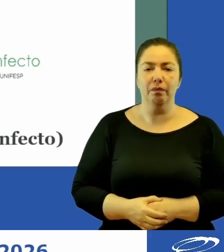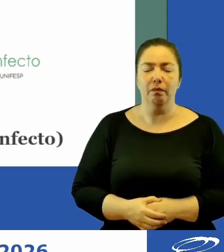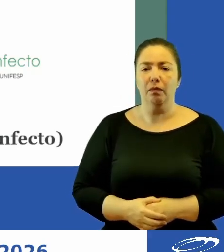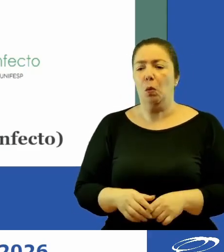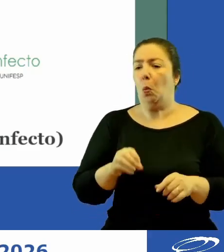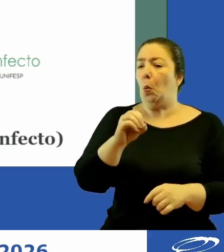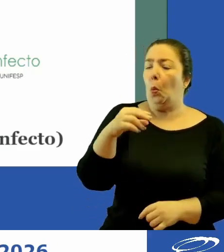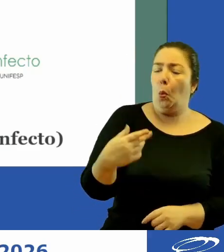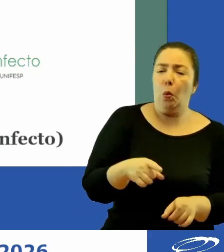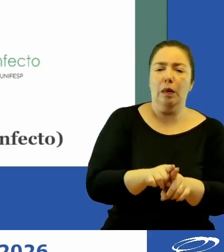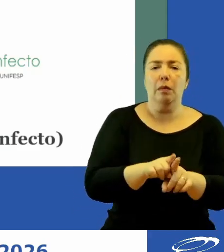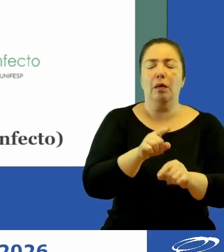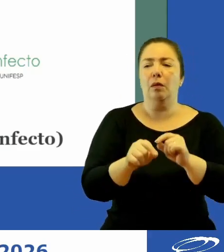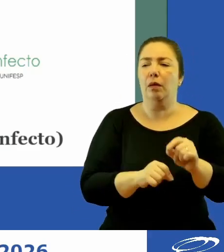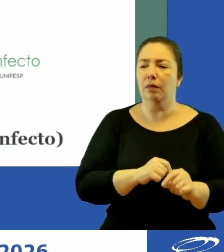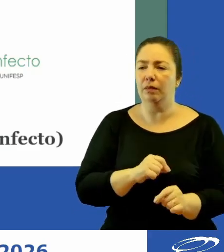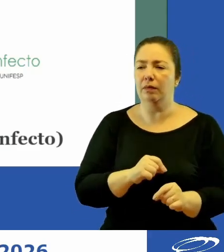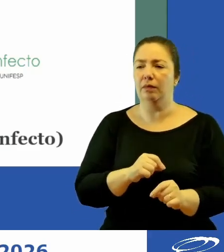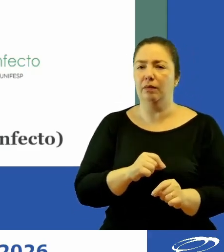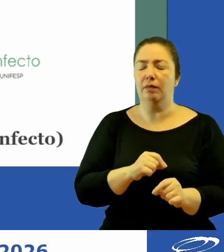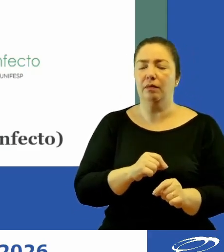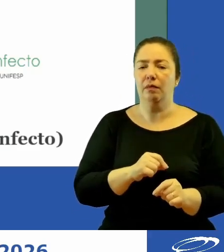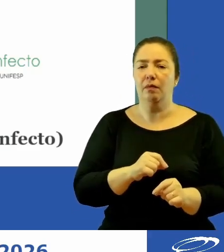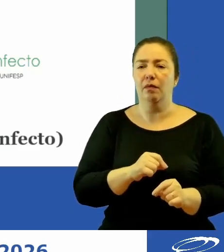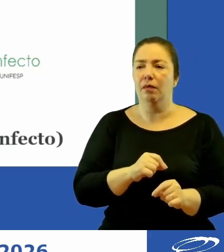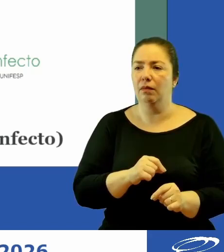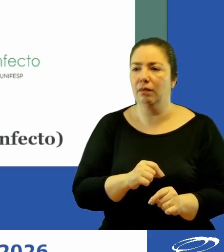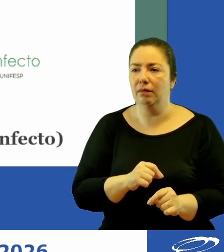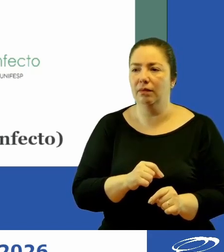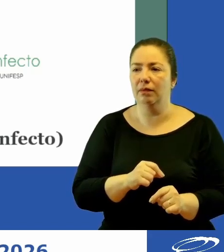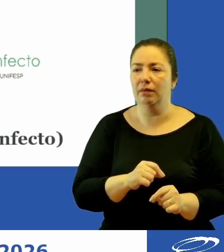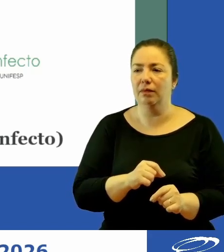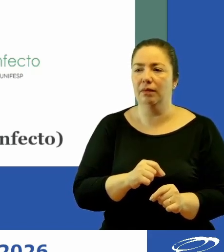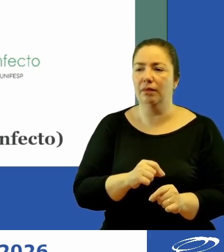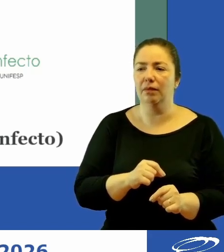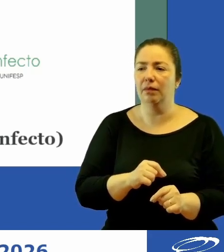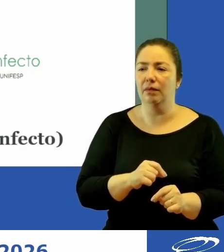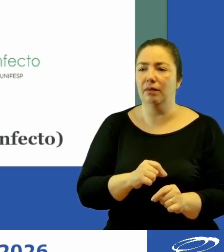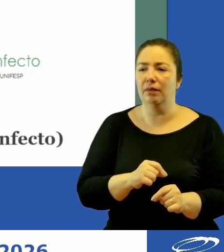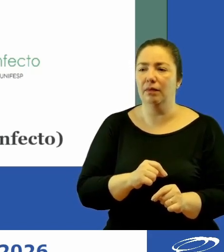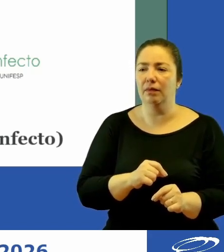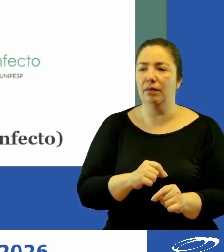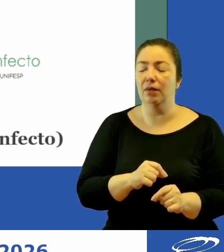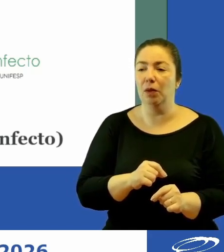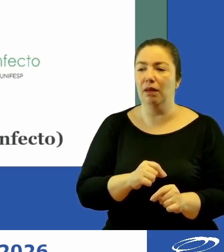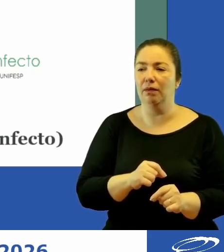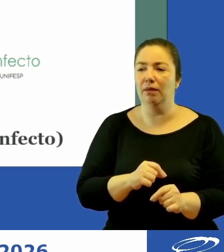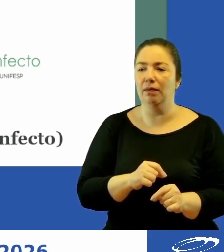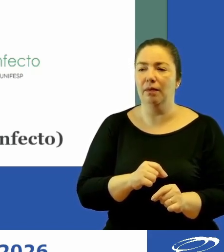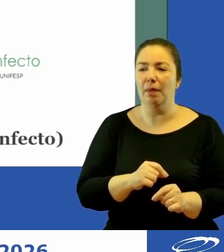então vocês vão me ouvir falar dessas duas coisas. E para falar sobre o estado da arte, no meu olhar,